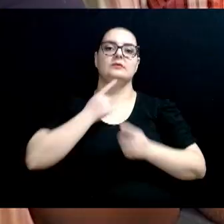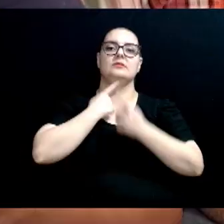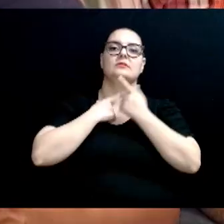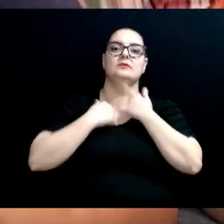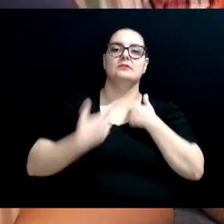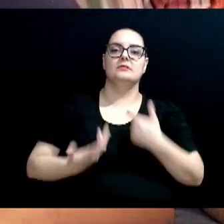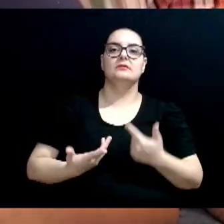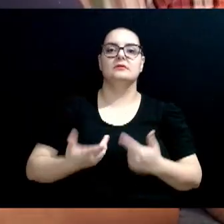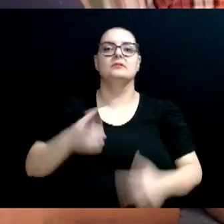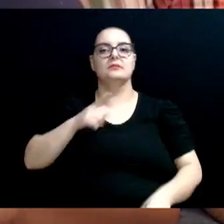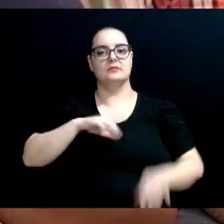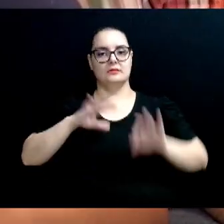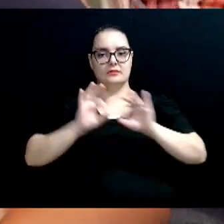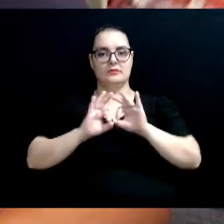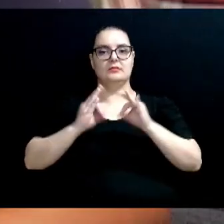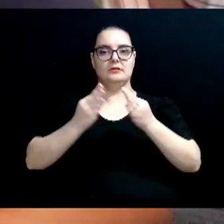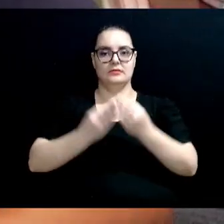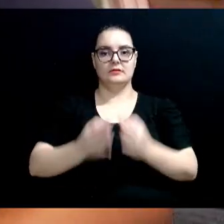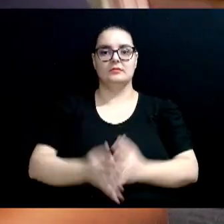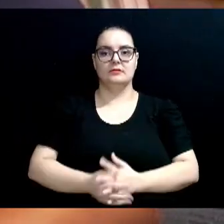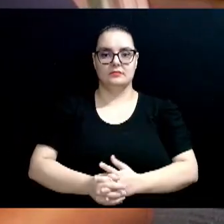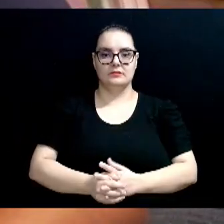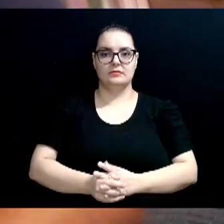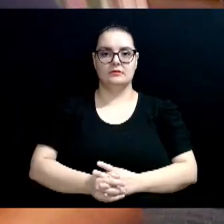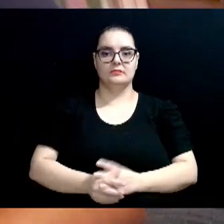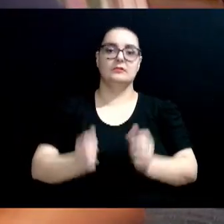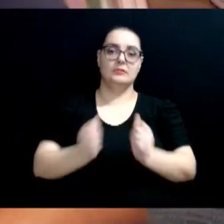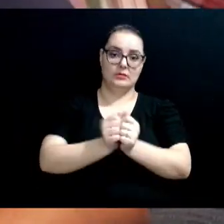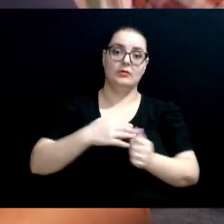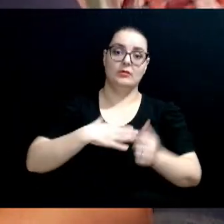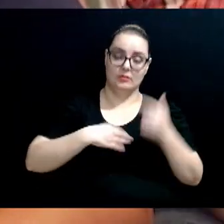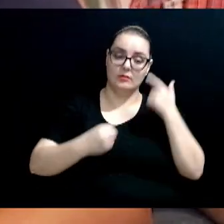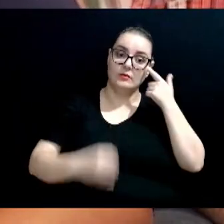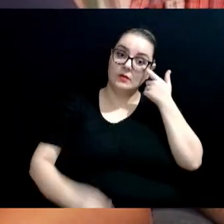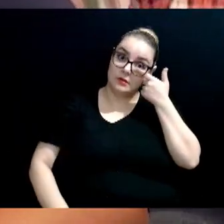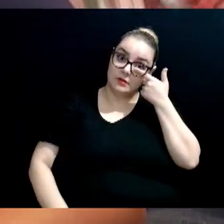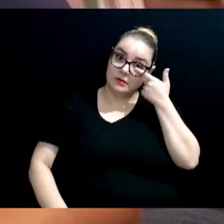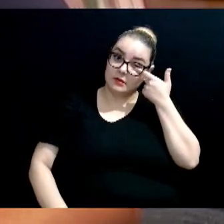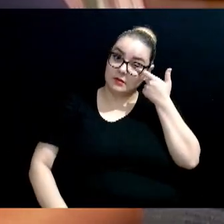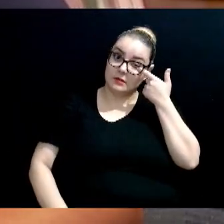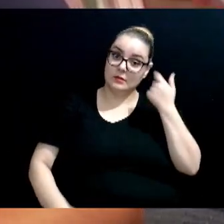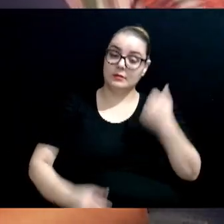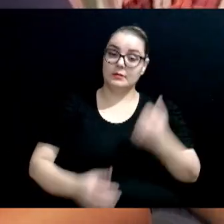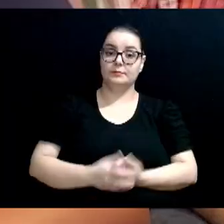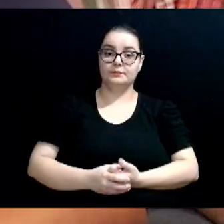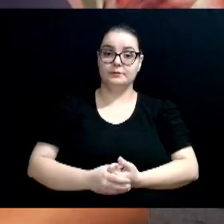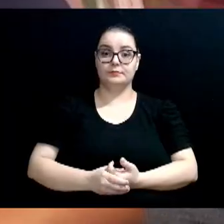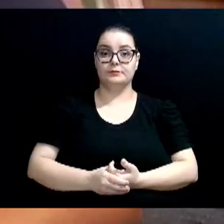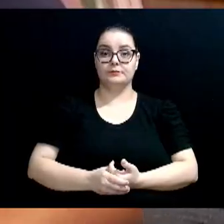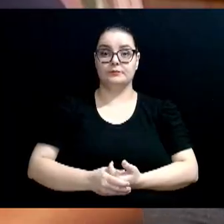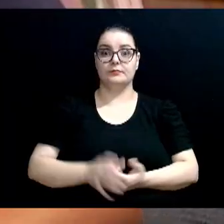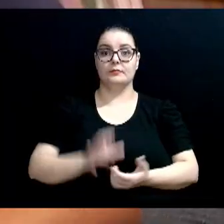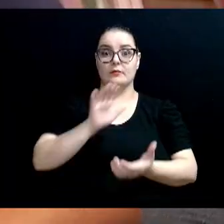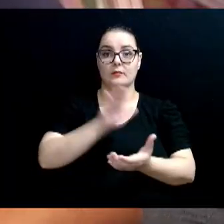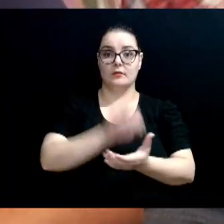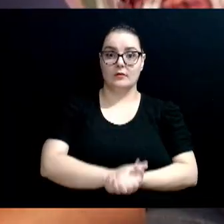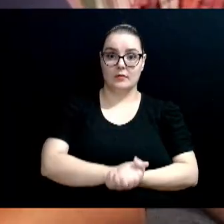ter uma família com filhos, né? E aí eu me casei